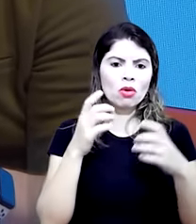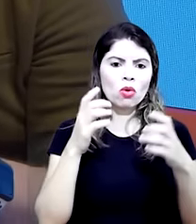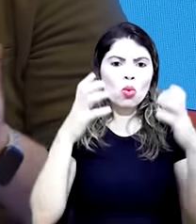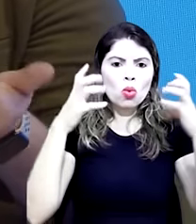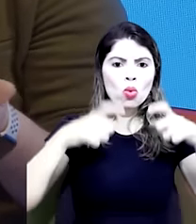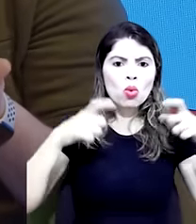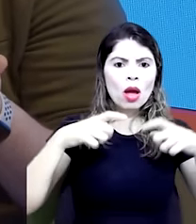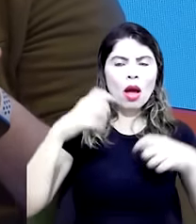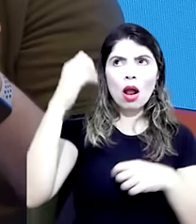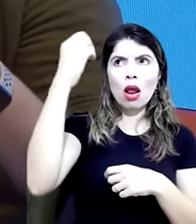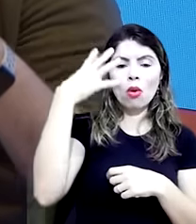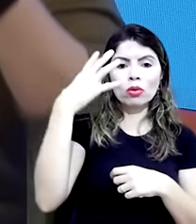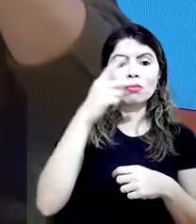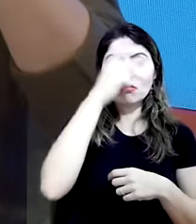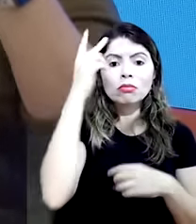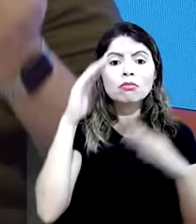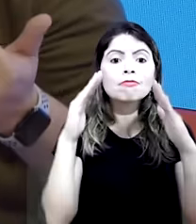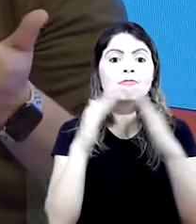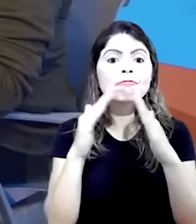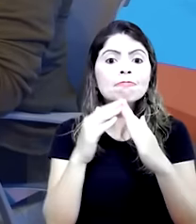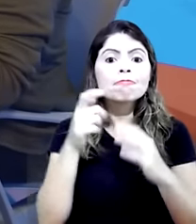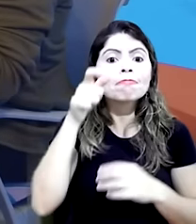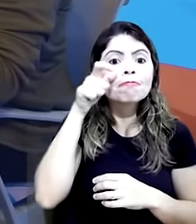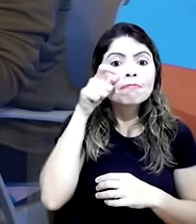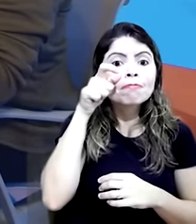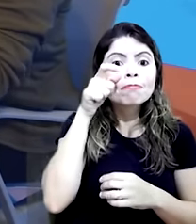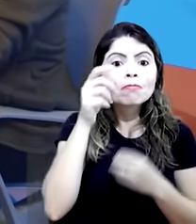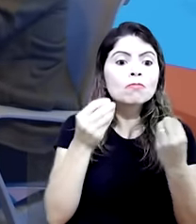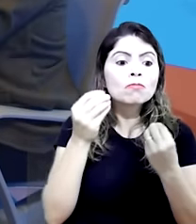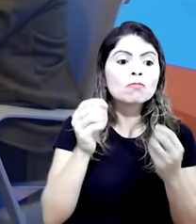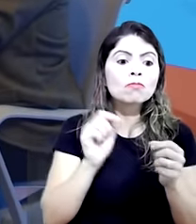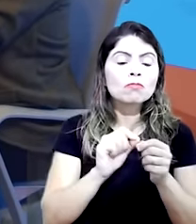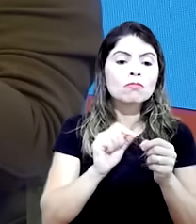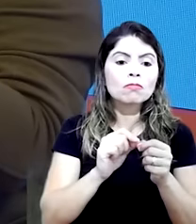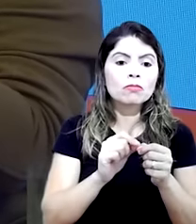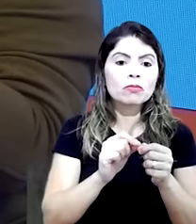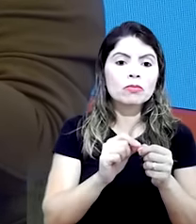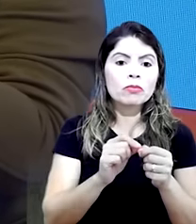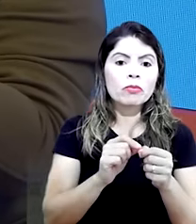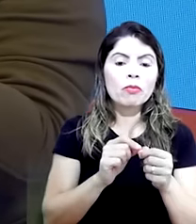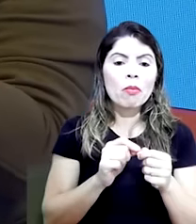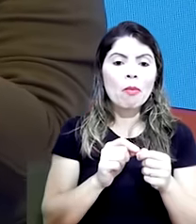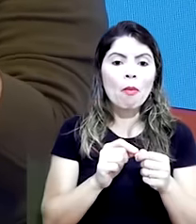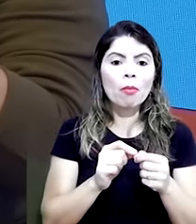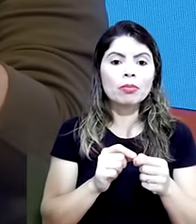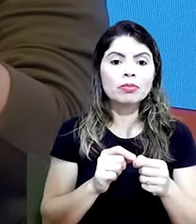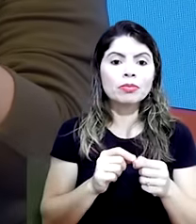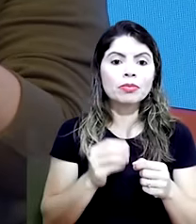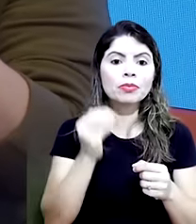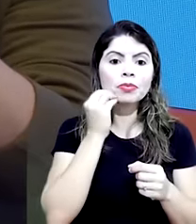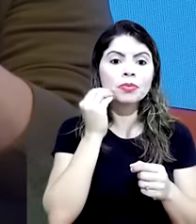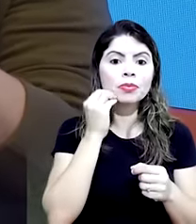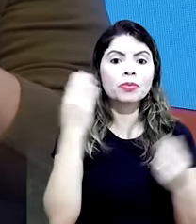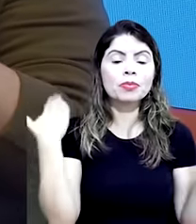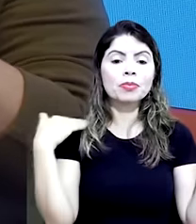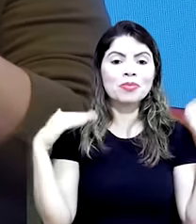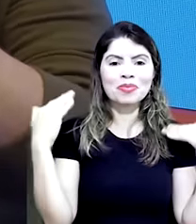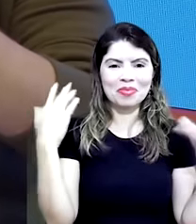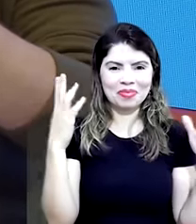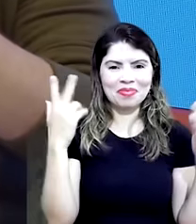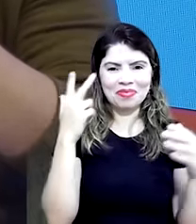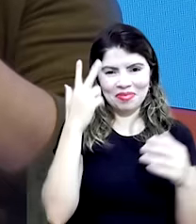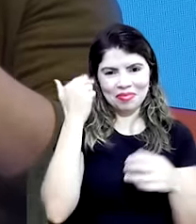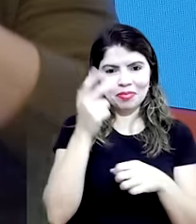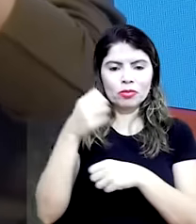luz faz mas e para quem tá em casa e para quem tá assistindo a gente como é que você faz coloca teu objeto Experimenta passear com a luz ao